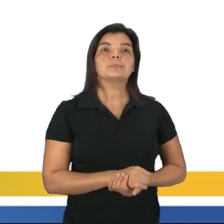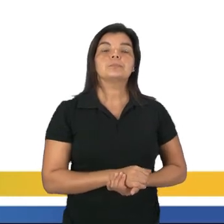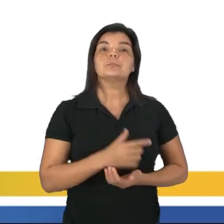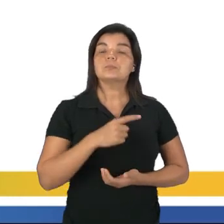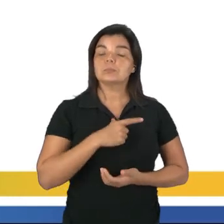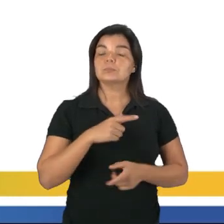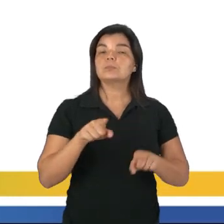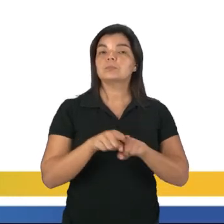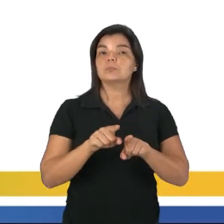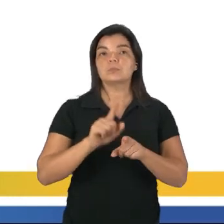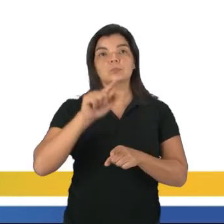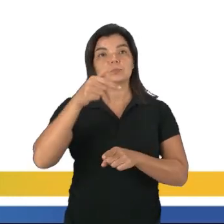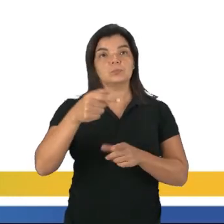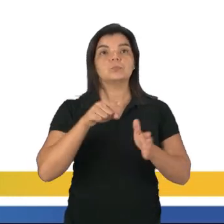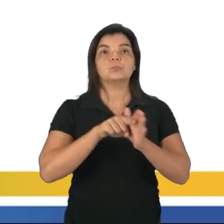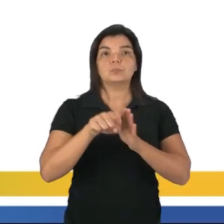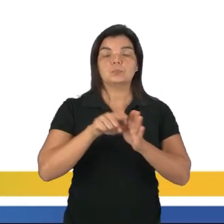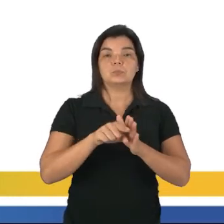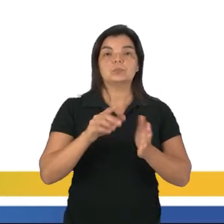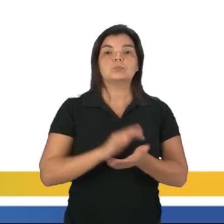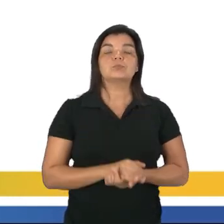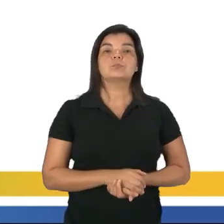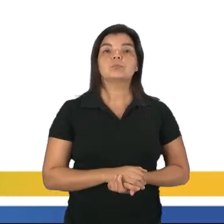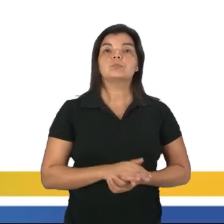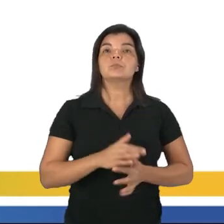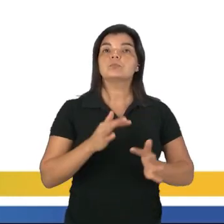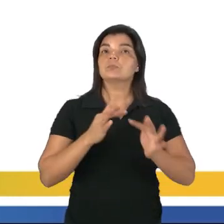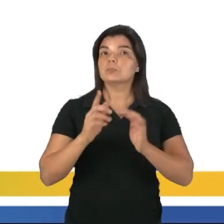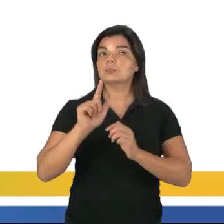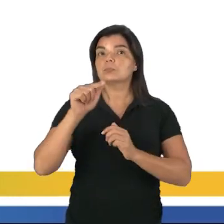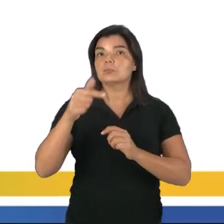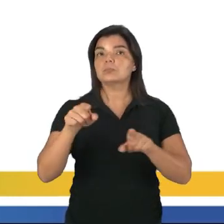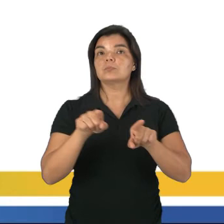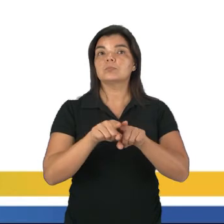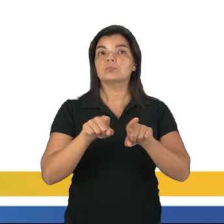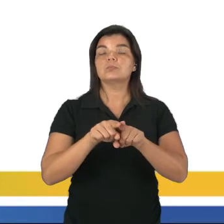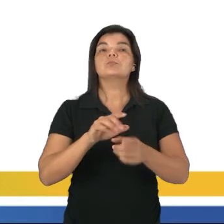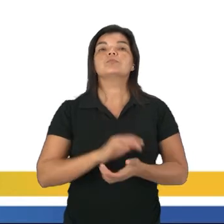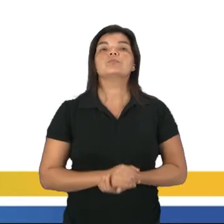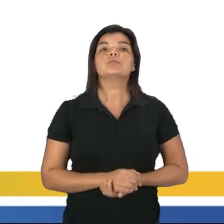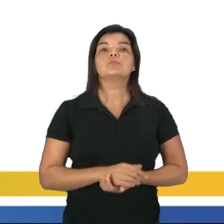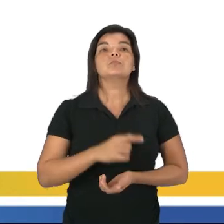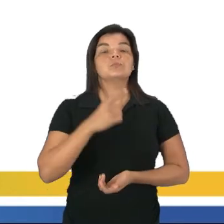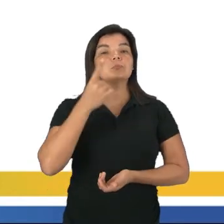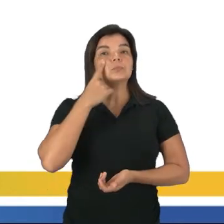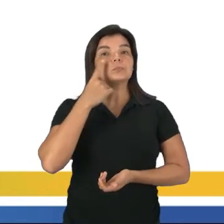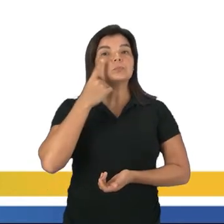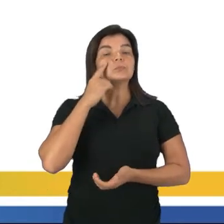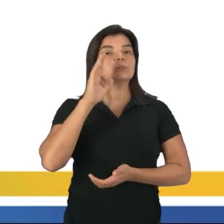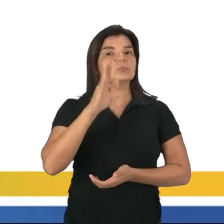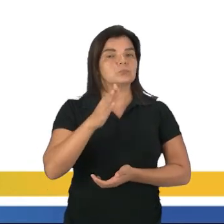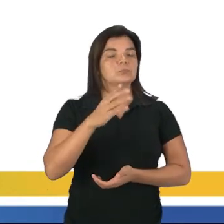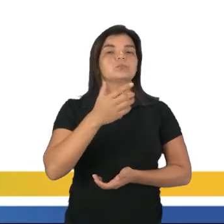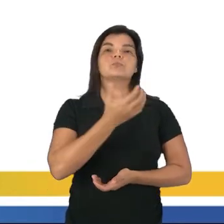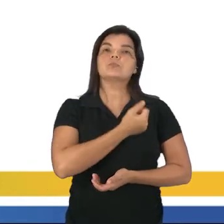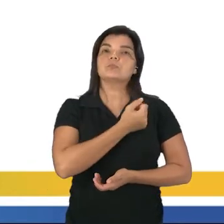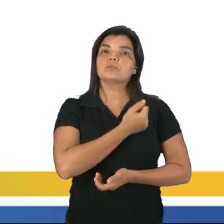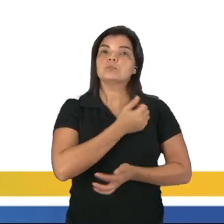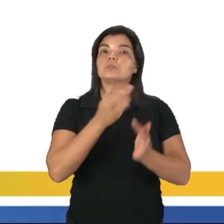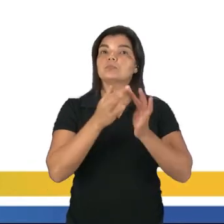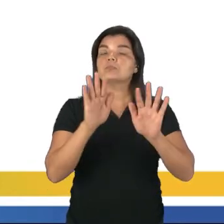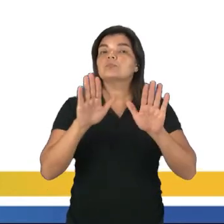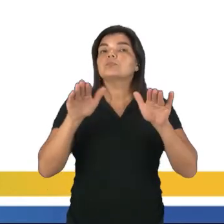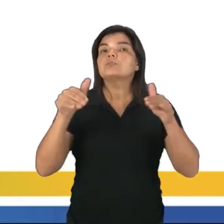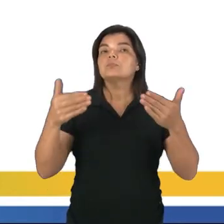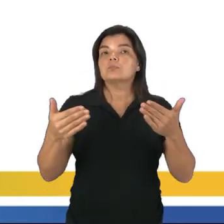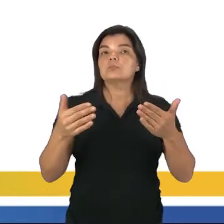E aqui a gente vai ver agora outra questão aqui relacionada à física, né, de um lançamento, onde eu já tenho o valor da função e eu vou descobrir